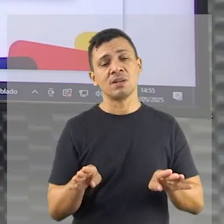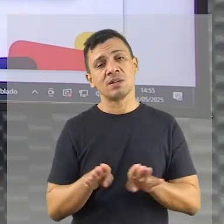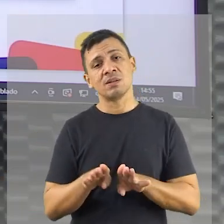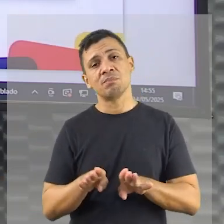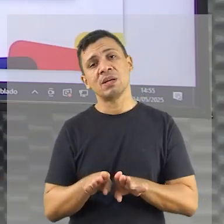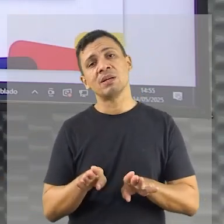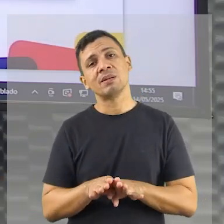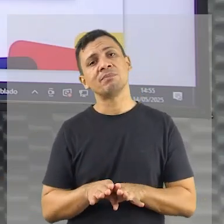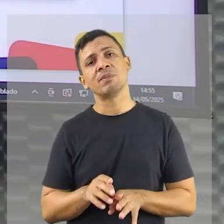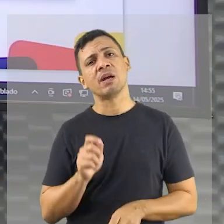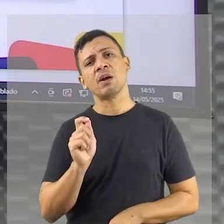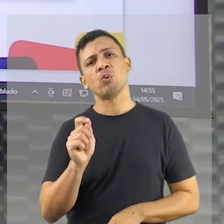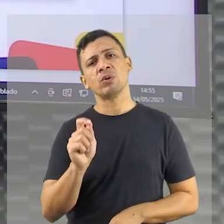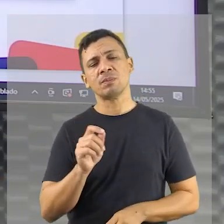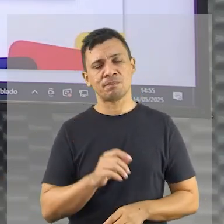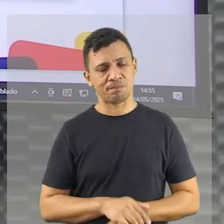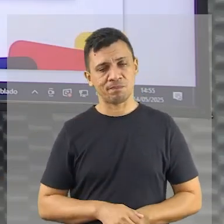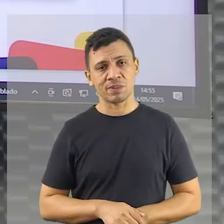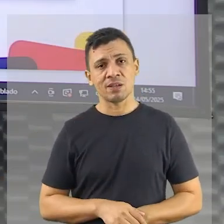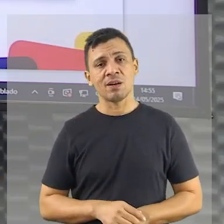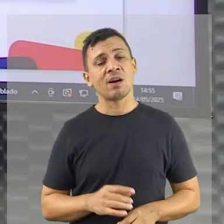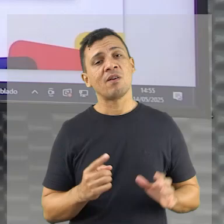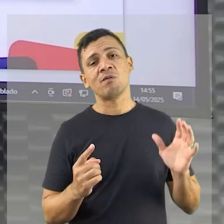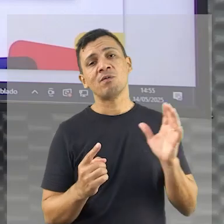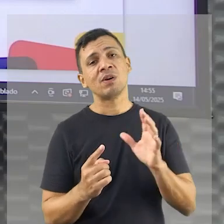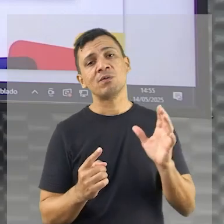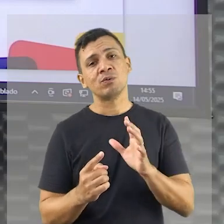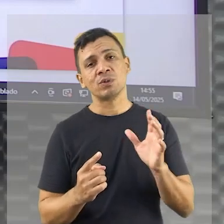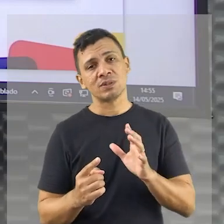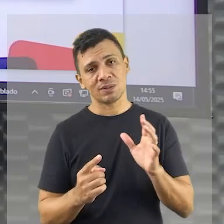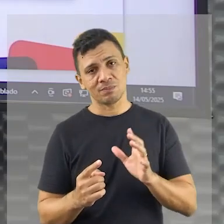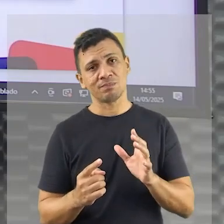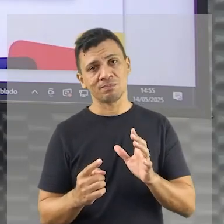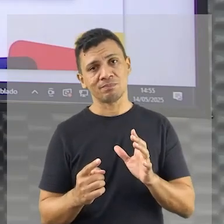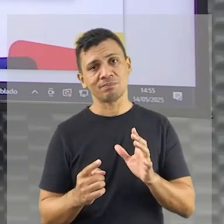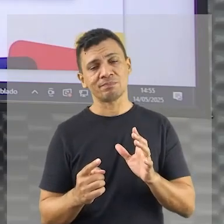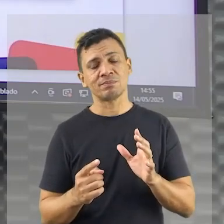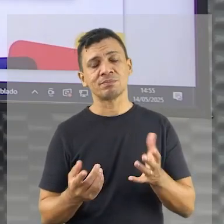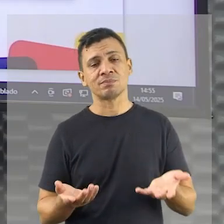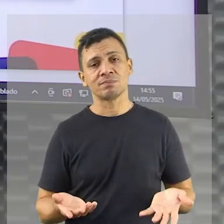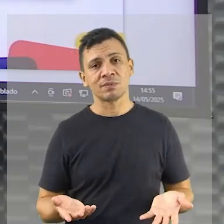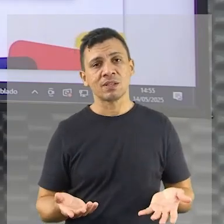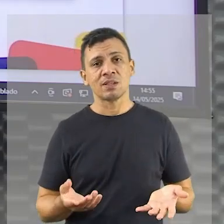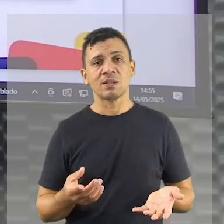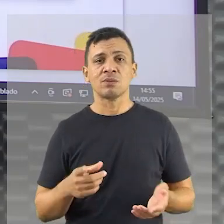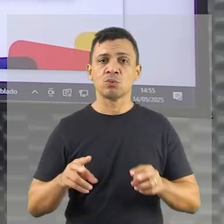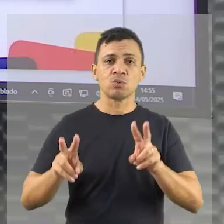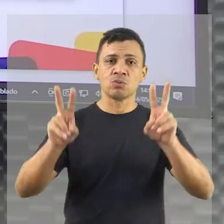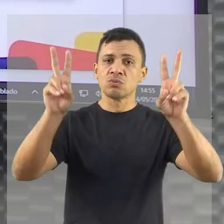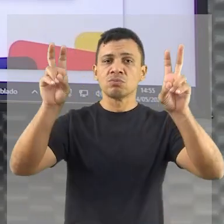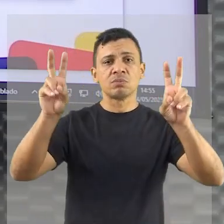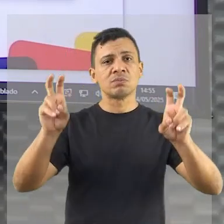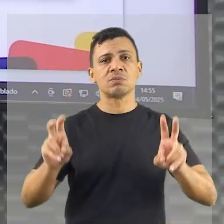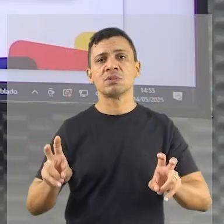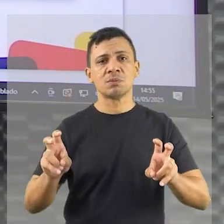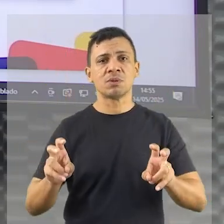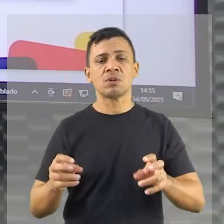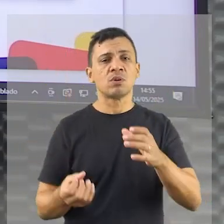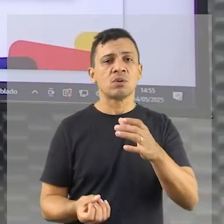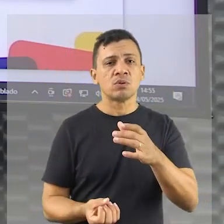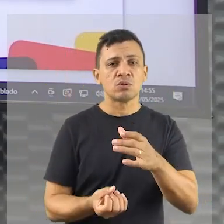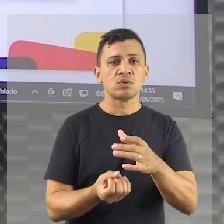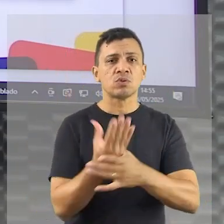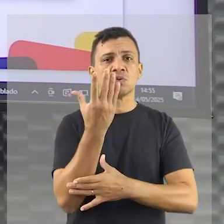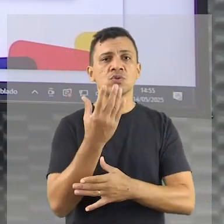tratar de outros autores importantes, a gente precisa entender que entre esses autores clássicos e esses outros autores que nós